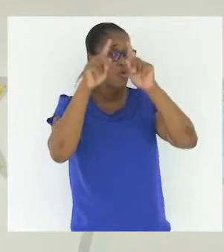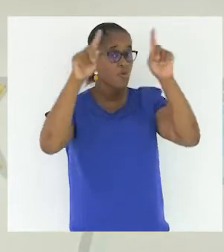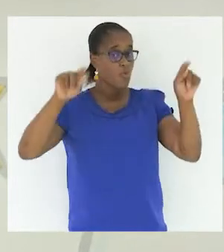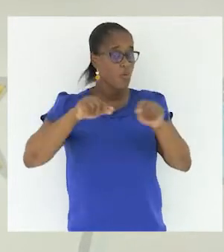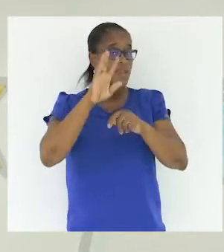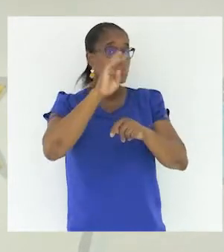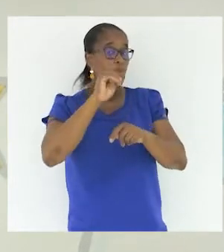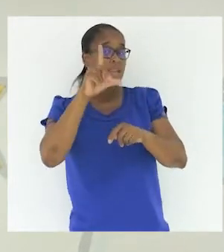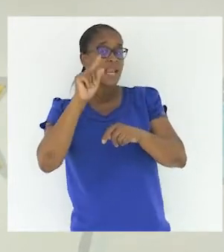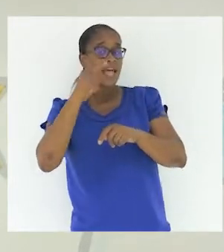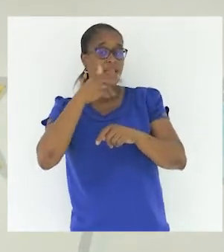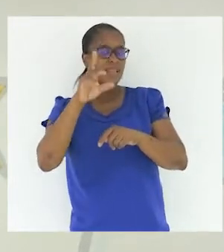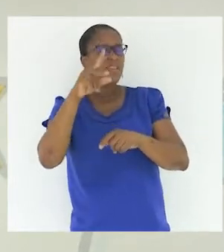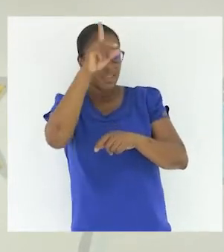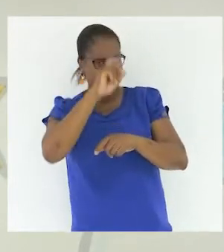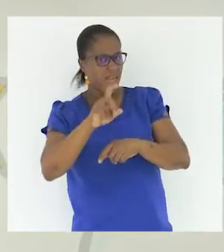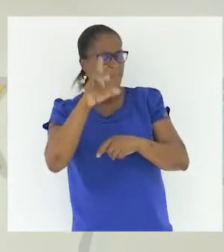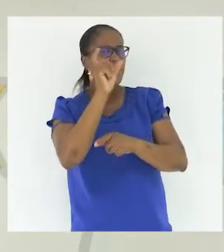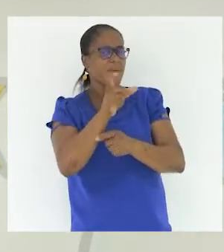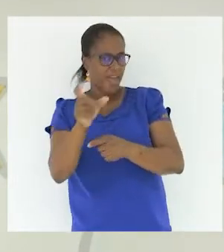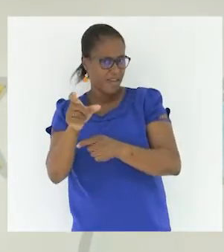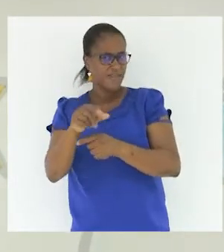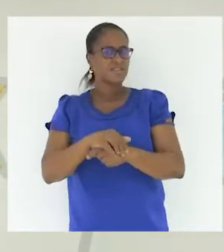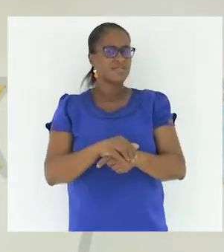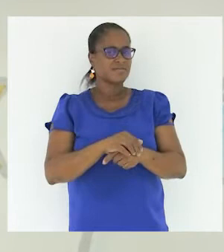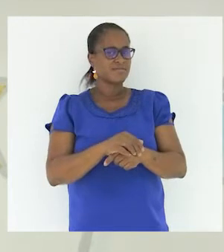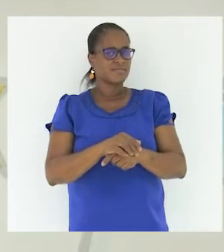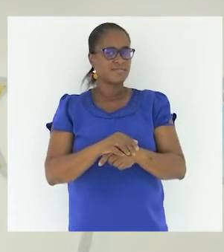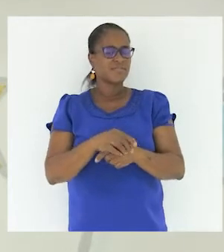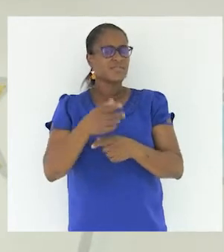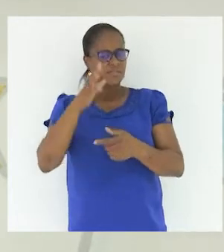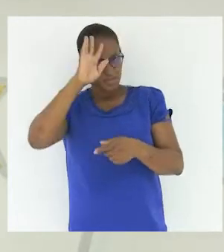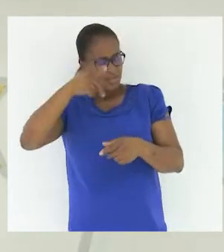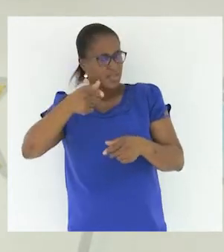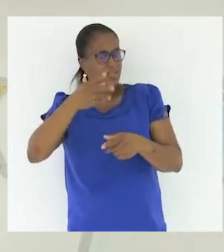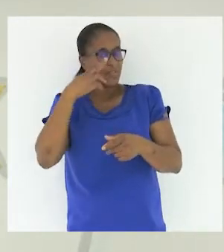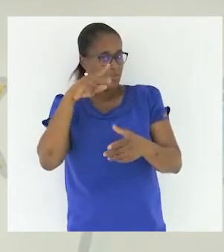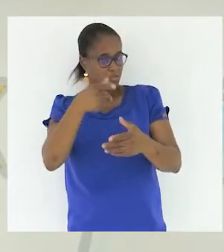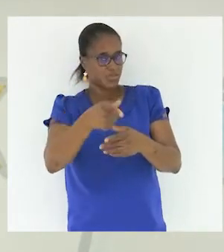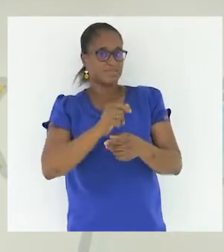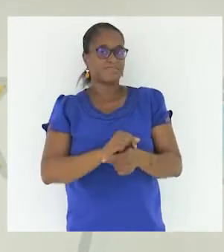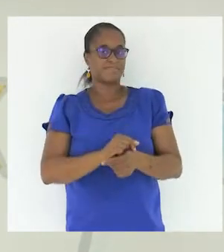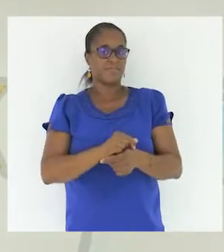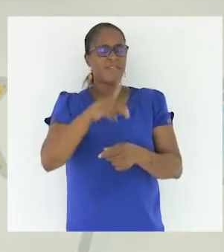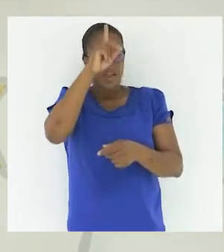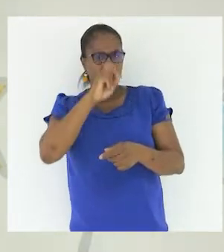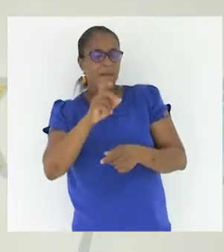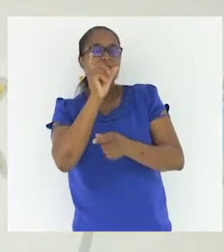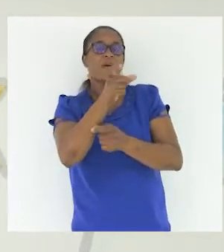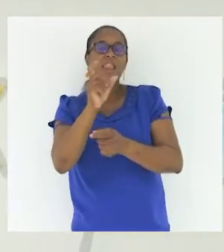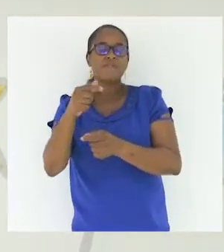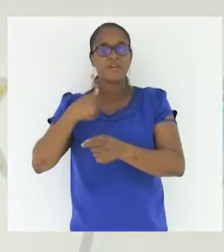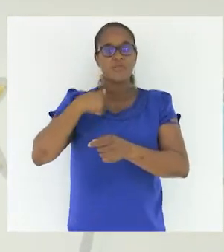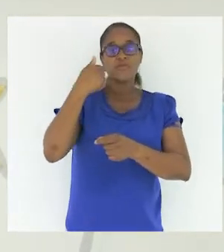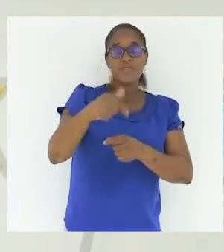de sopa de letras. Ainda se lembram das palavras? Das minhas? Não sei, então vou mostrar-vos. Vamos relembrar as palavras que eu